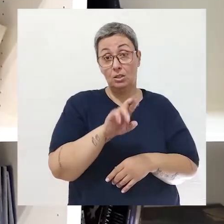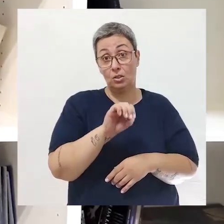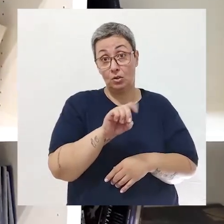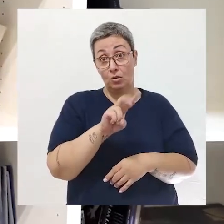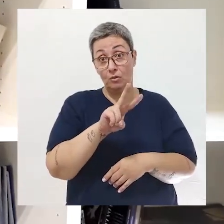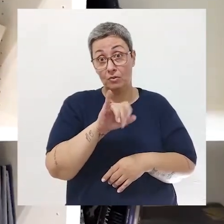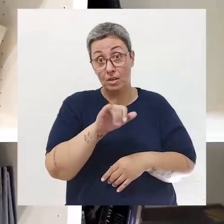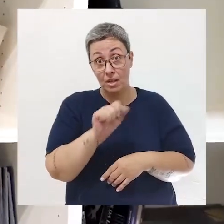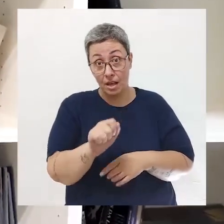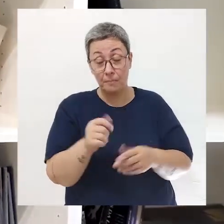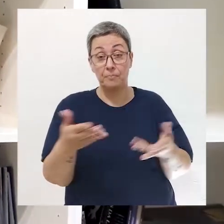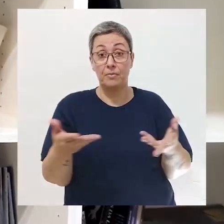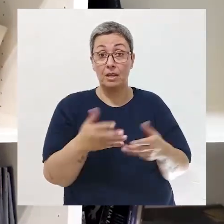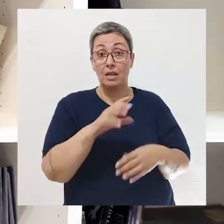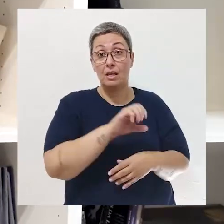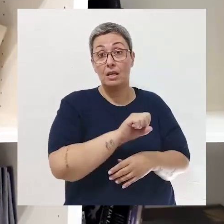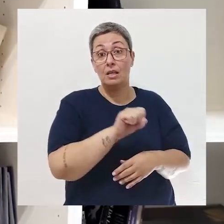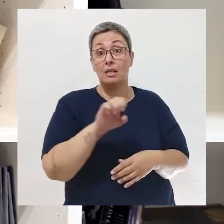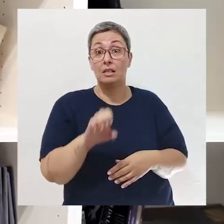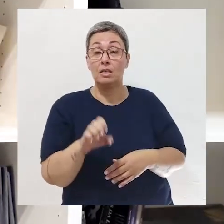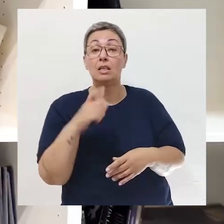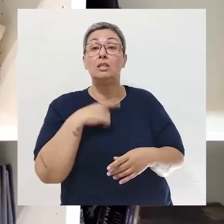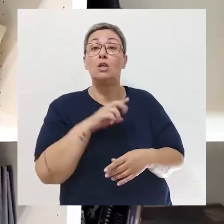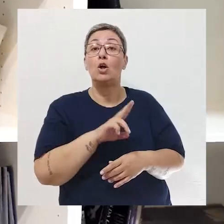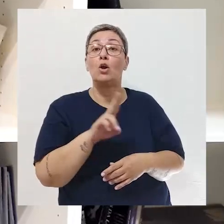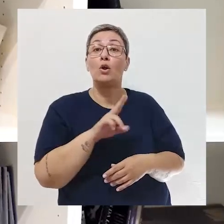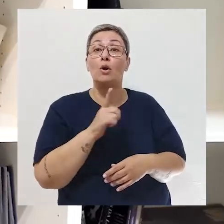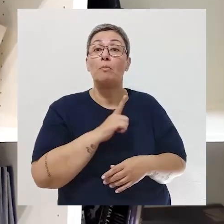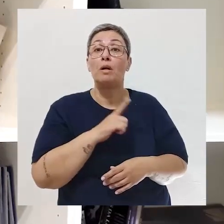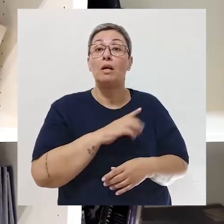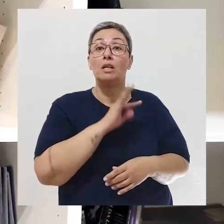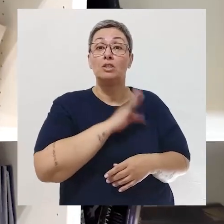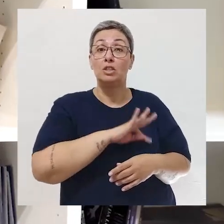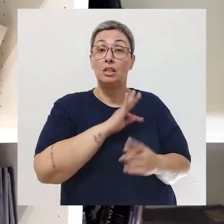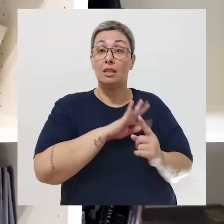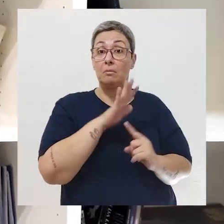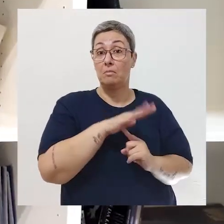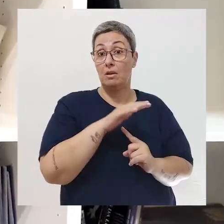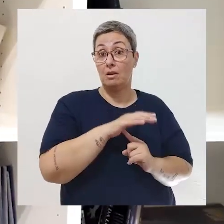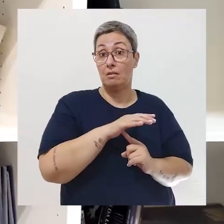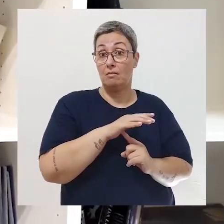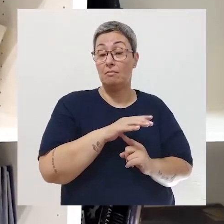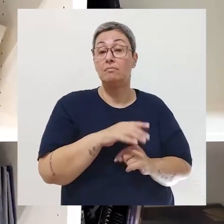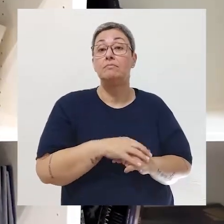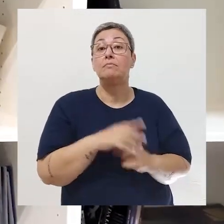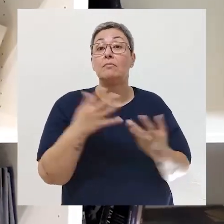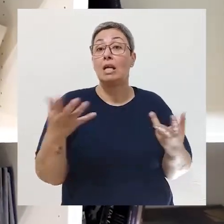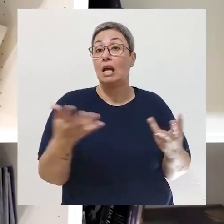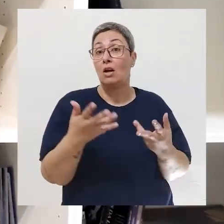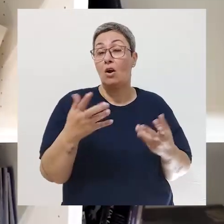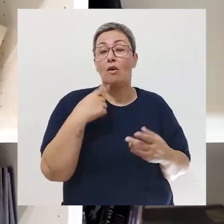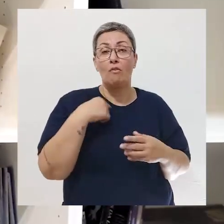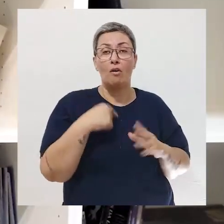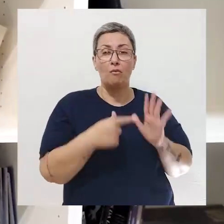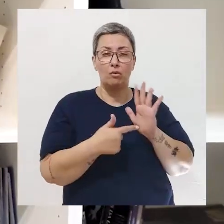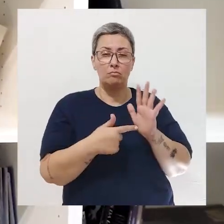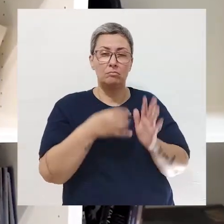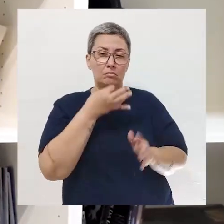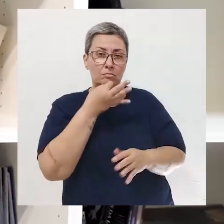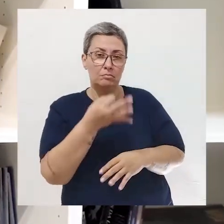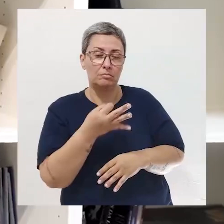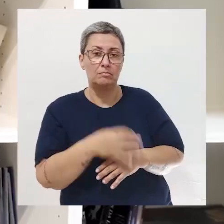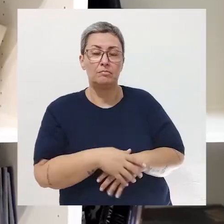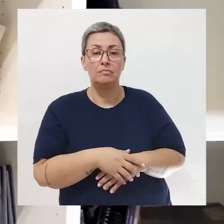hidrovia. Aqui no Sudeste temos a hidrovia chamada Tietê-Paraná. Agora eu vou sugerir